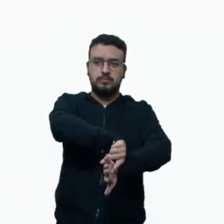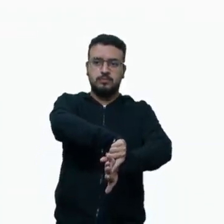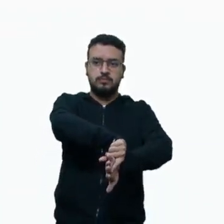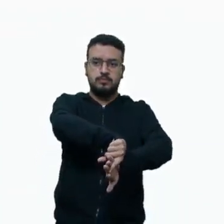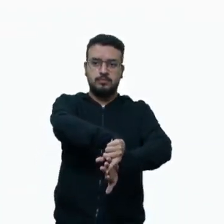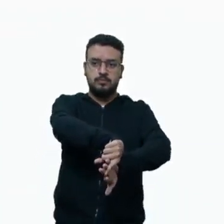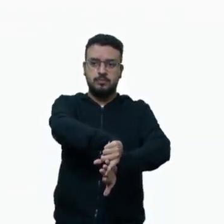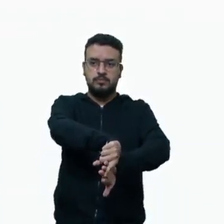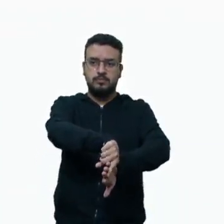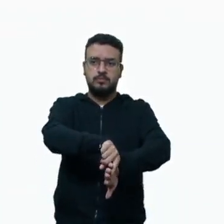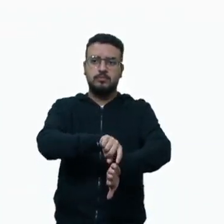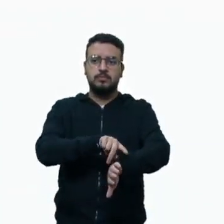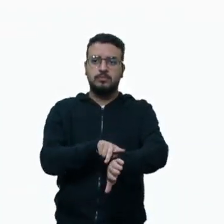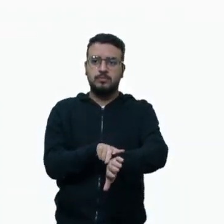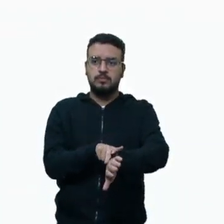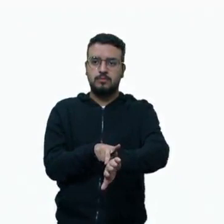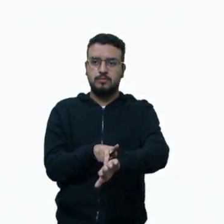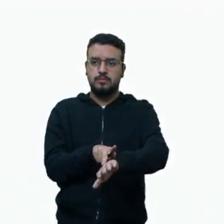P